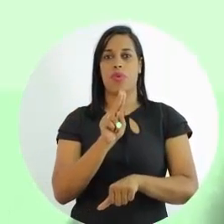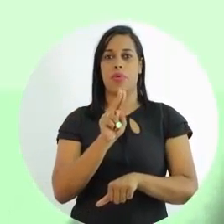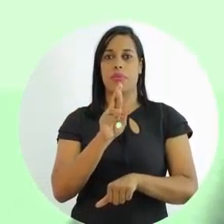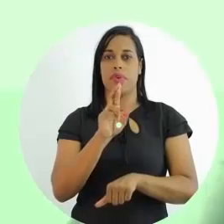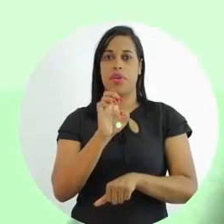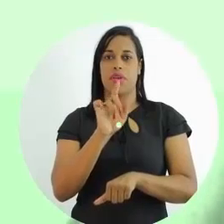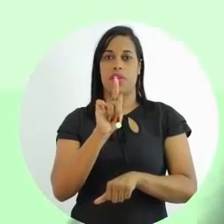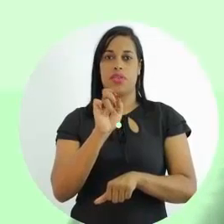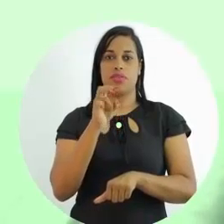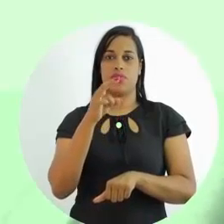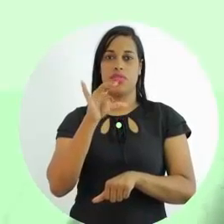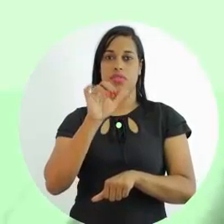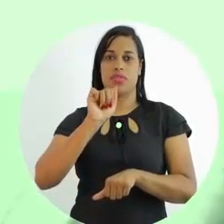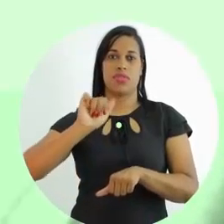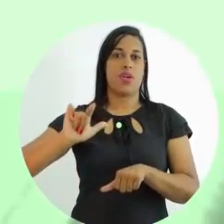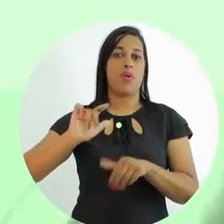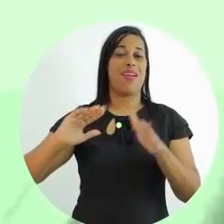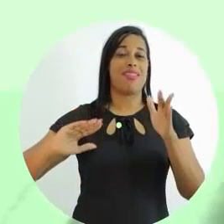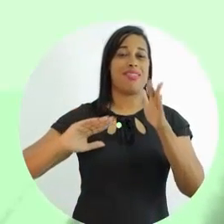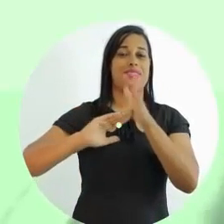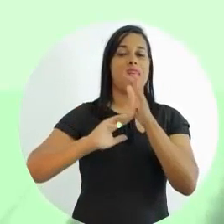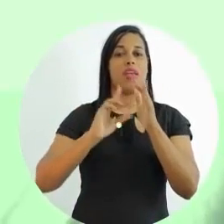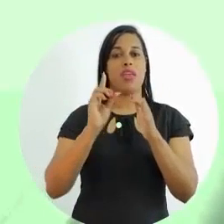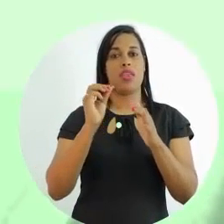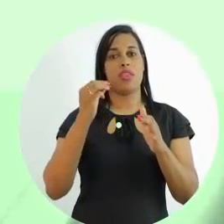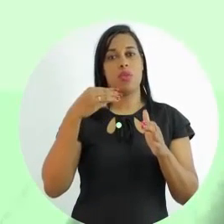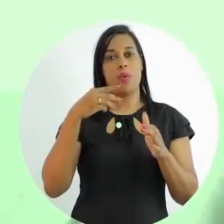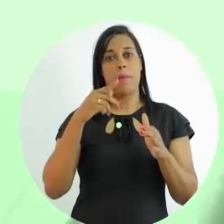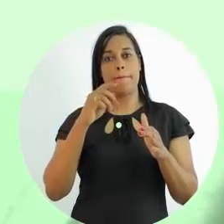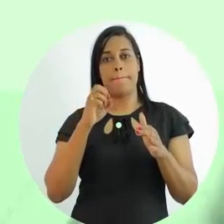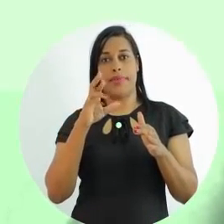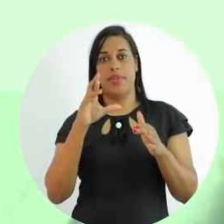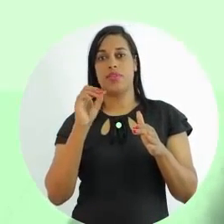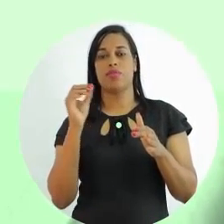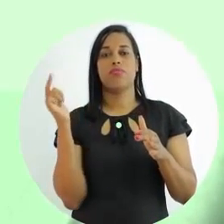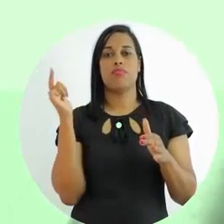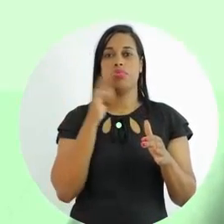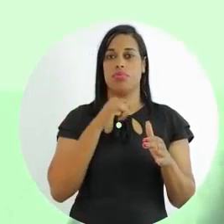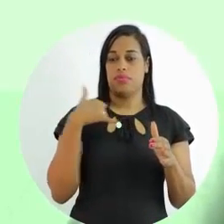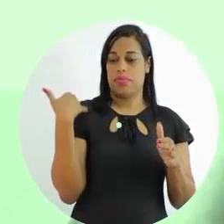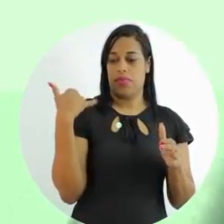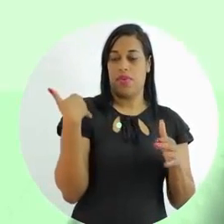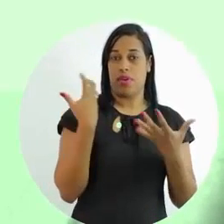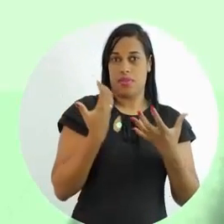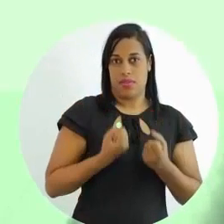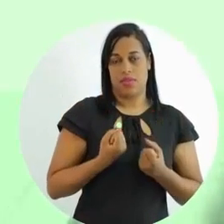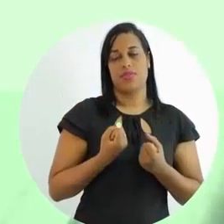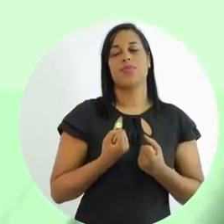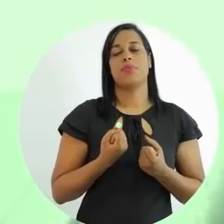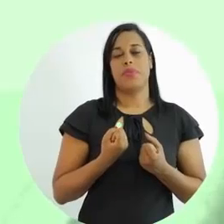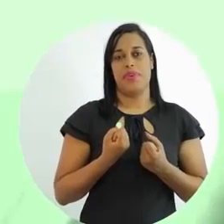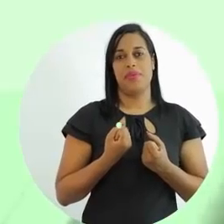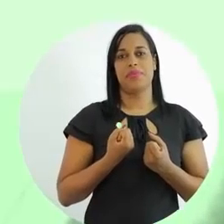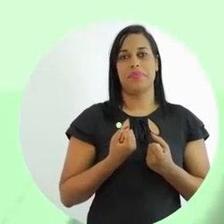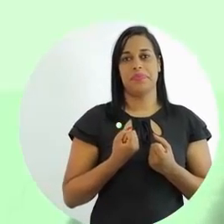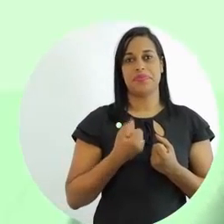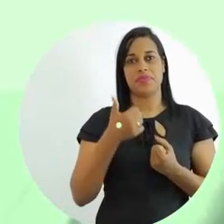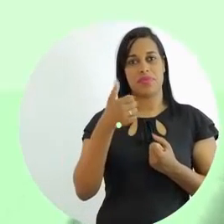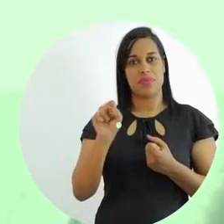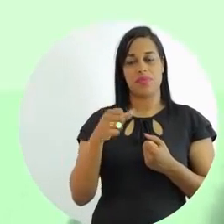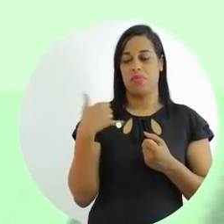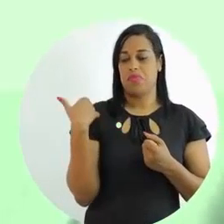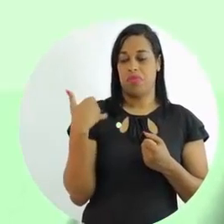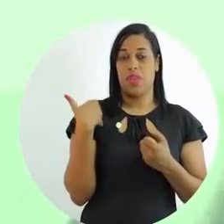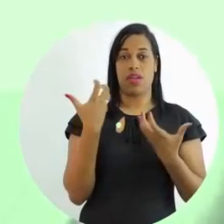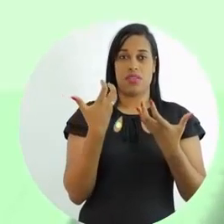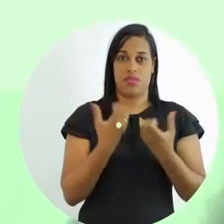período regencial, até que Dom Pedro II complete a maioridade e assuma a segunda fase do